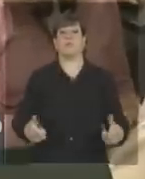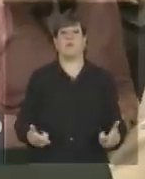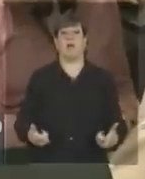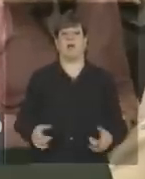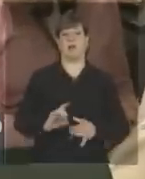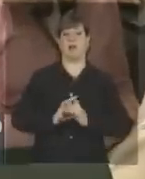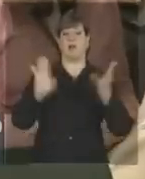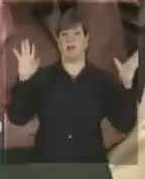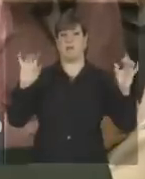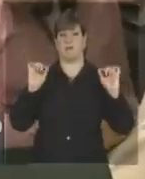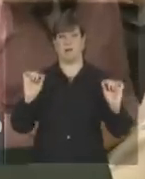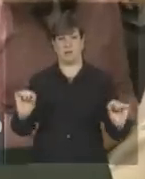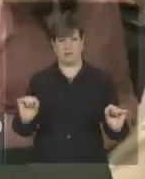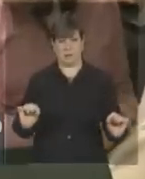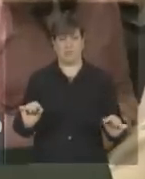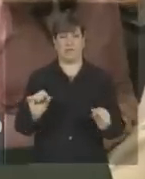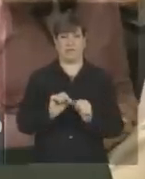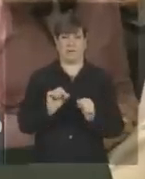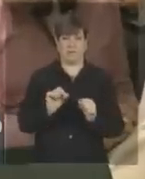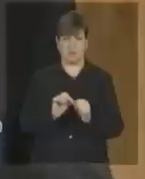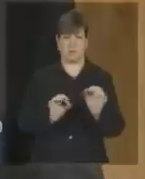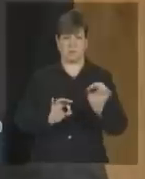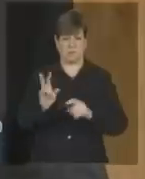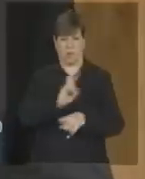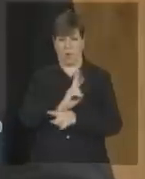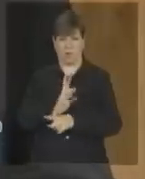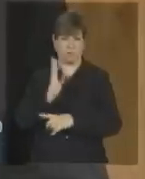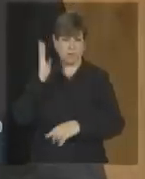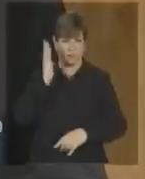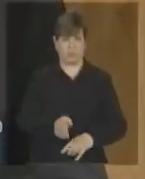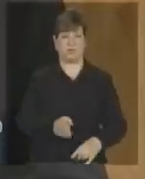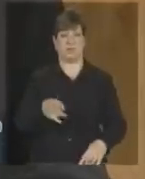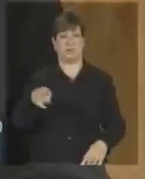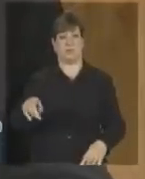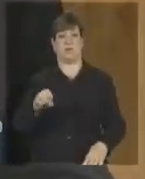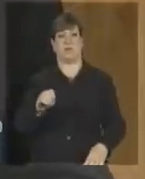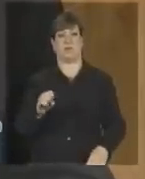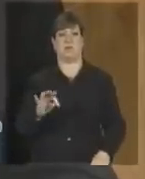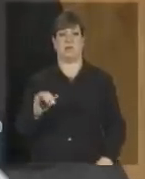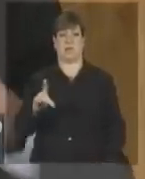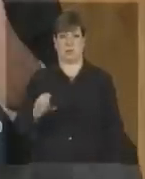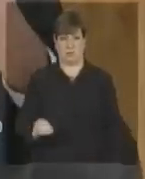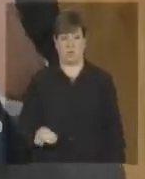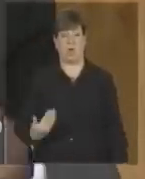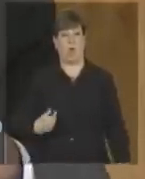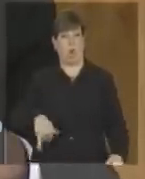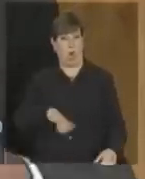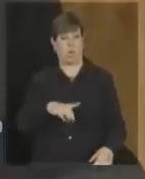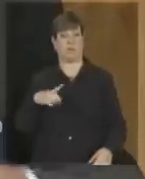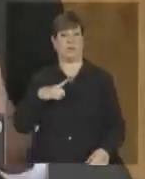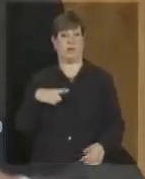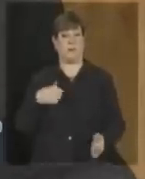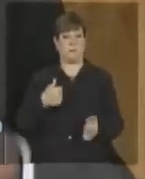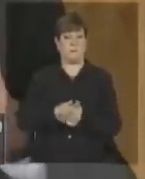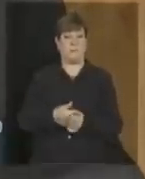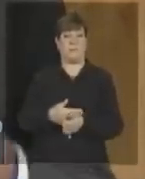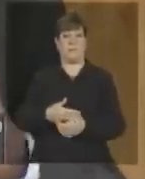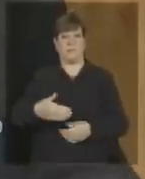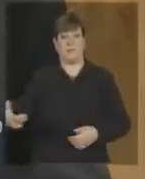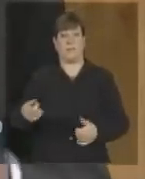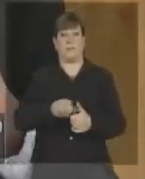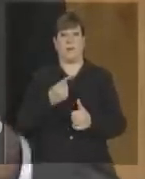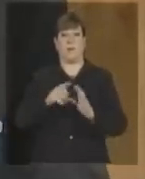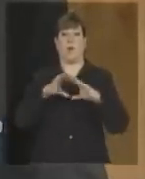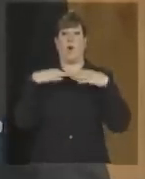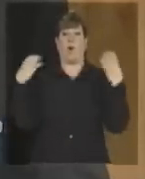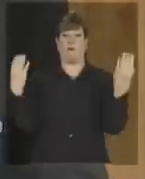autônoma, estabelecendo mecanismos de controle direto sobre o Estado. Nós estamos às vésperas da primeira Conferência